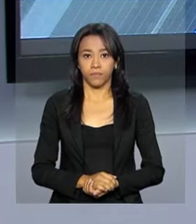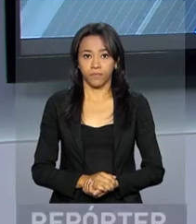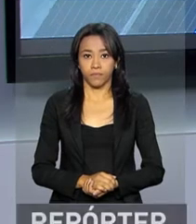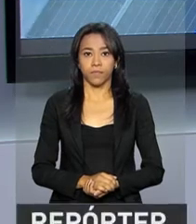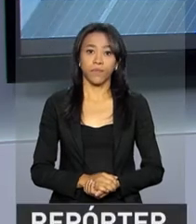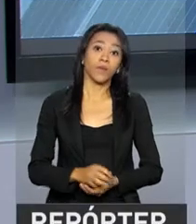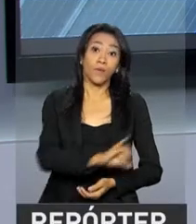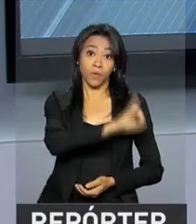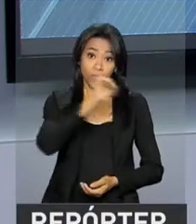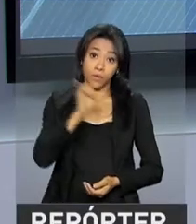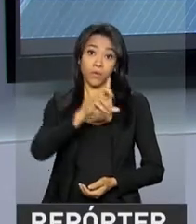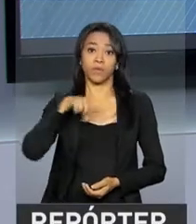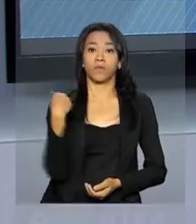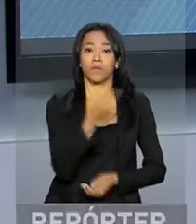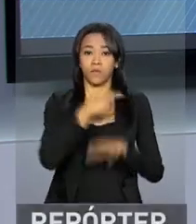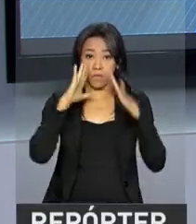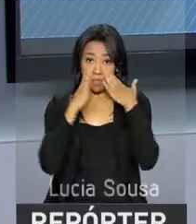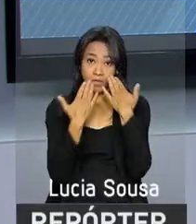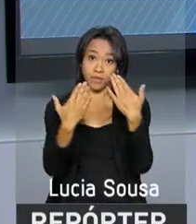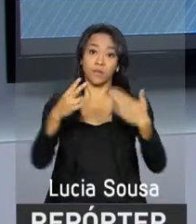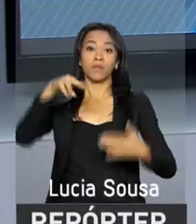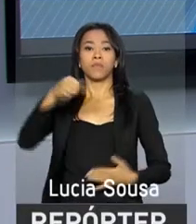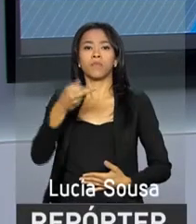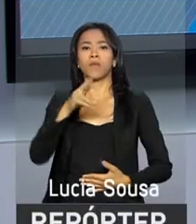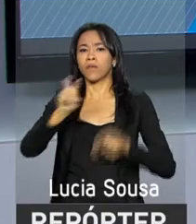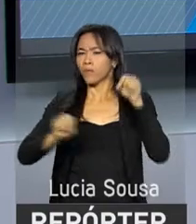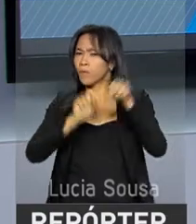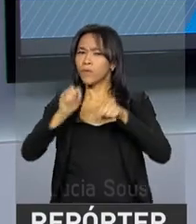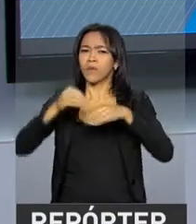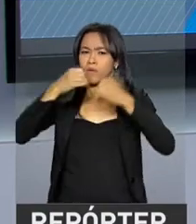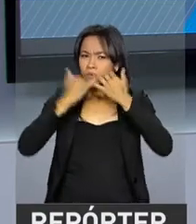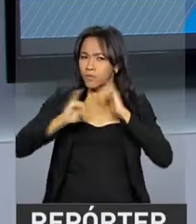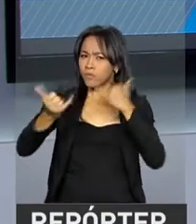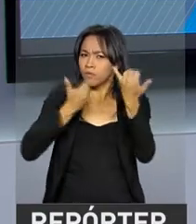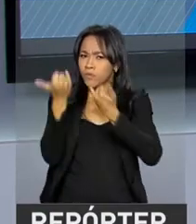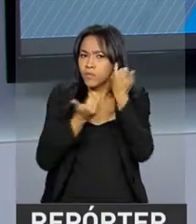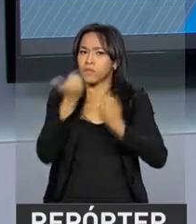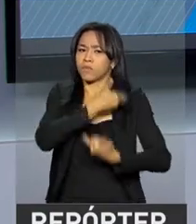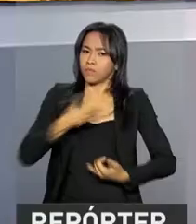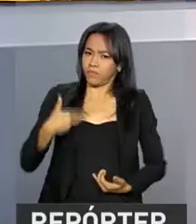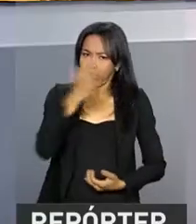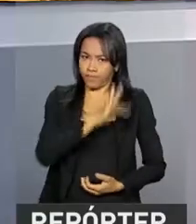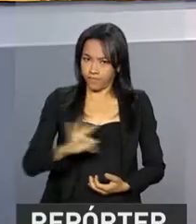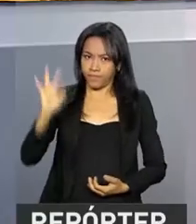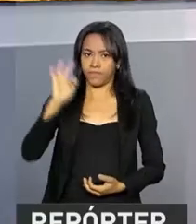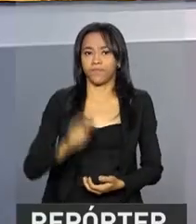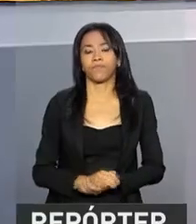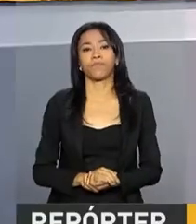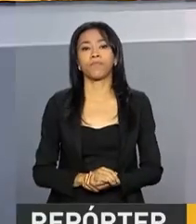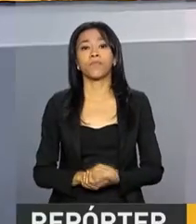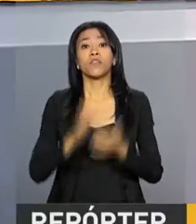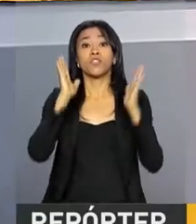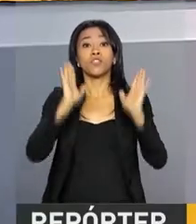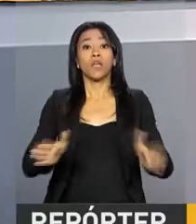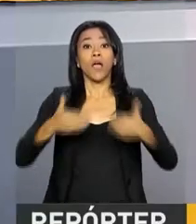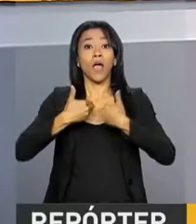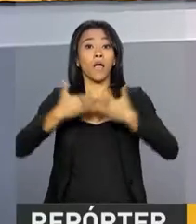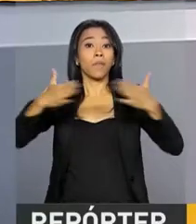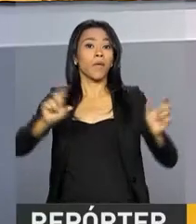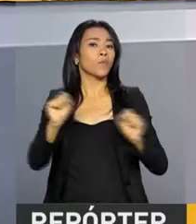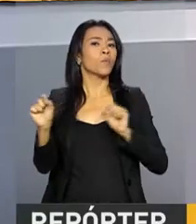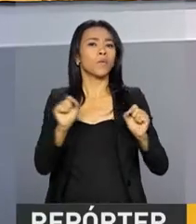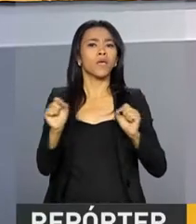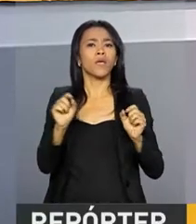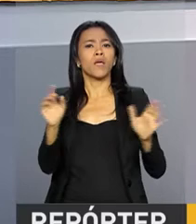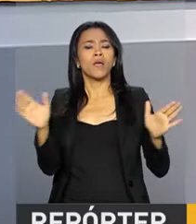olá o repórter nbr está de volta com as notícias do governo federal está aberto o prazo para a